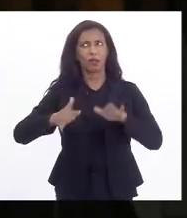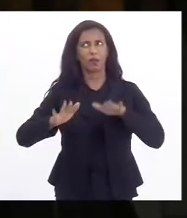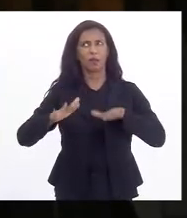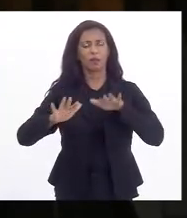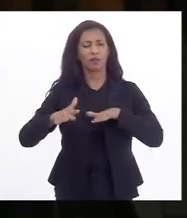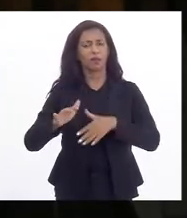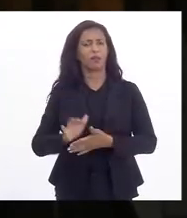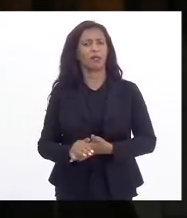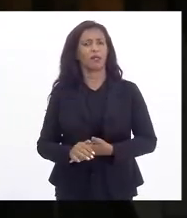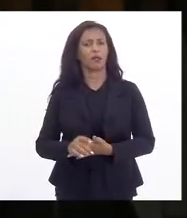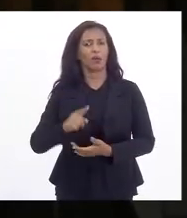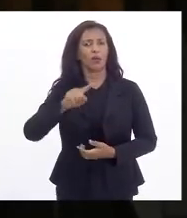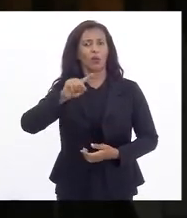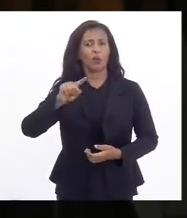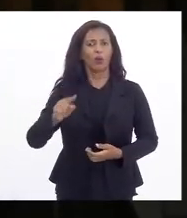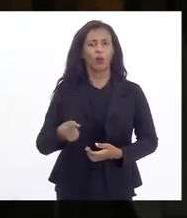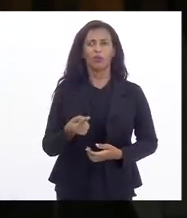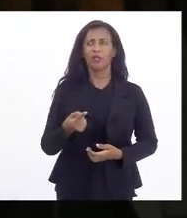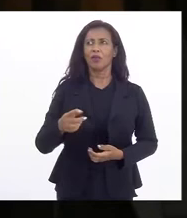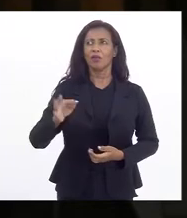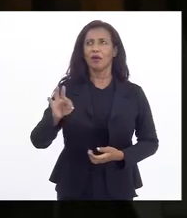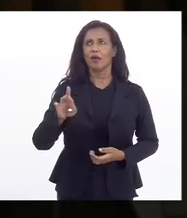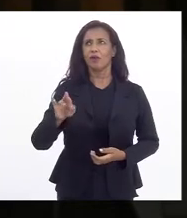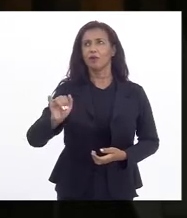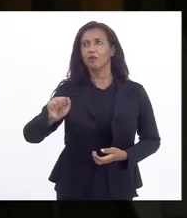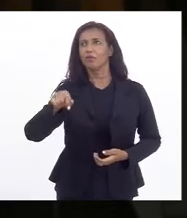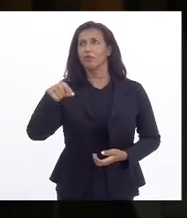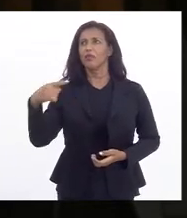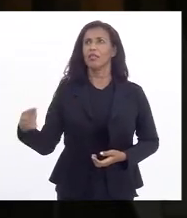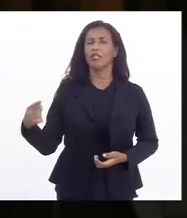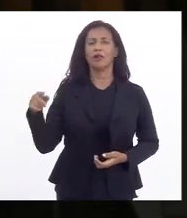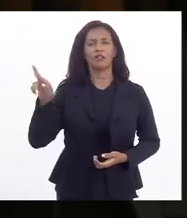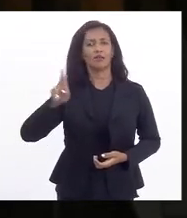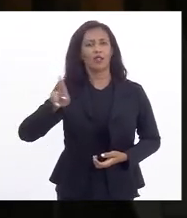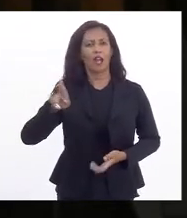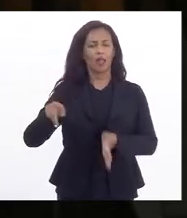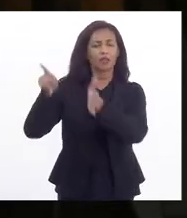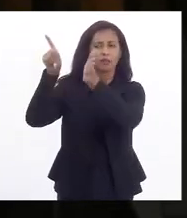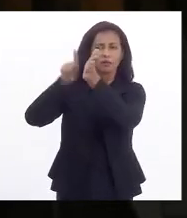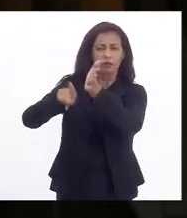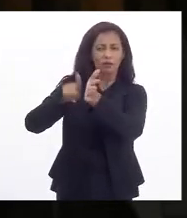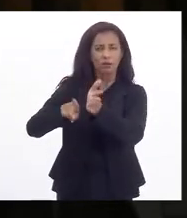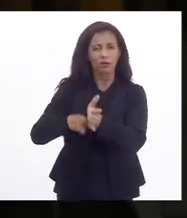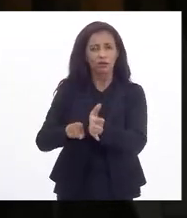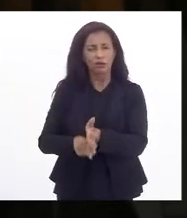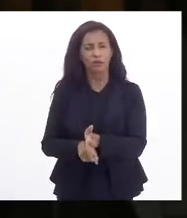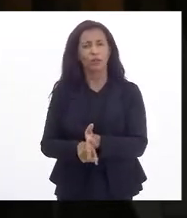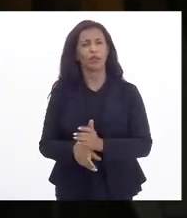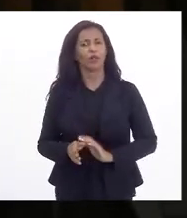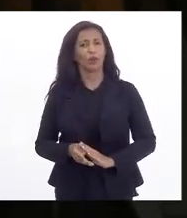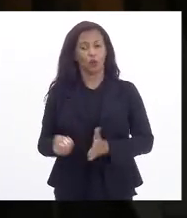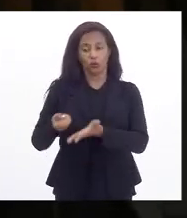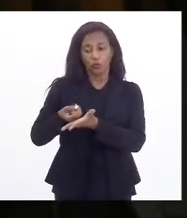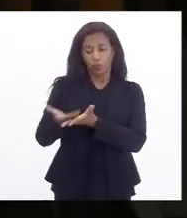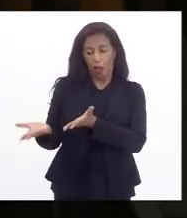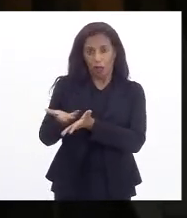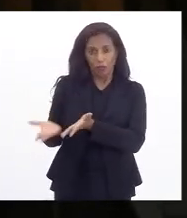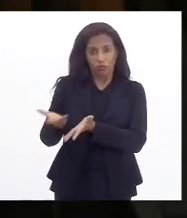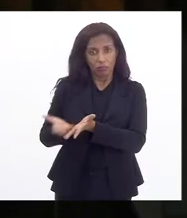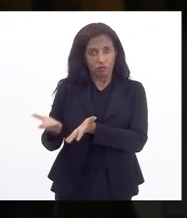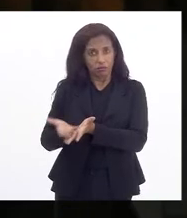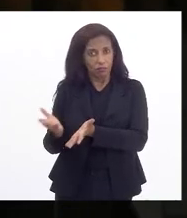cifra aproximada de 1 trilhão de reais e os abatimentos Como já dito os gastos